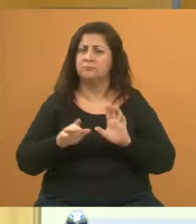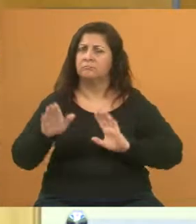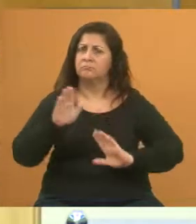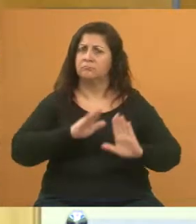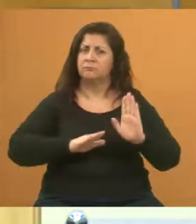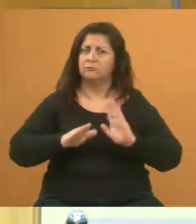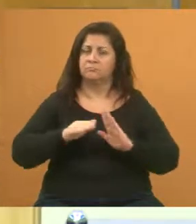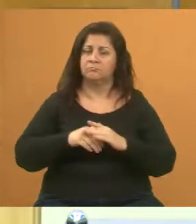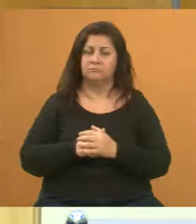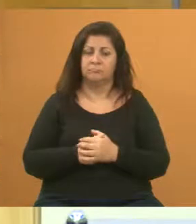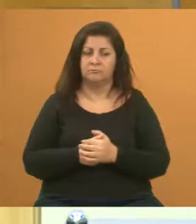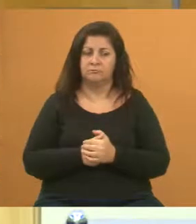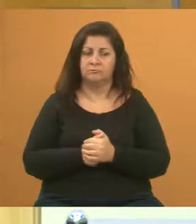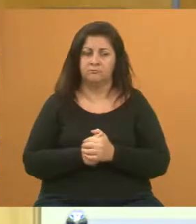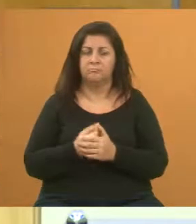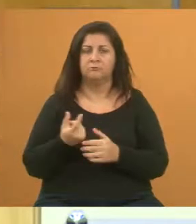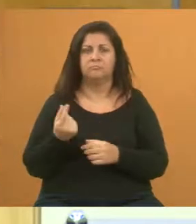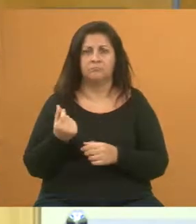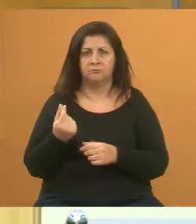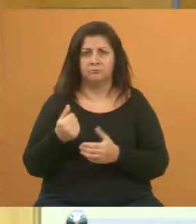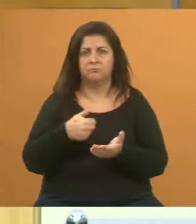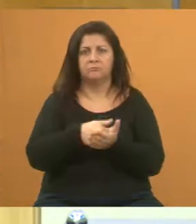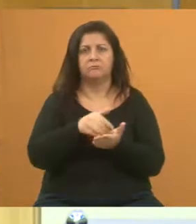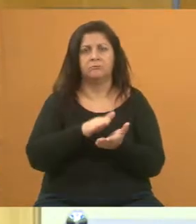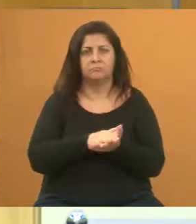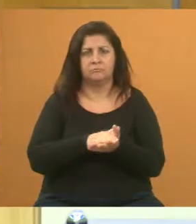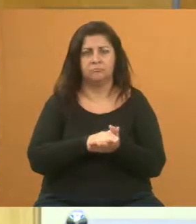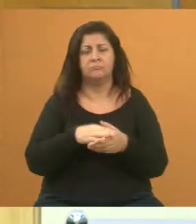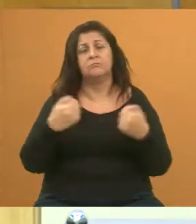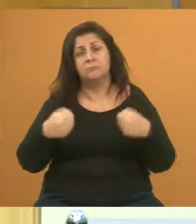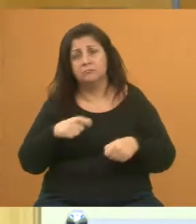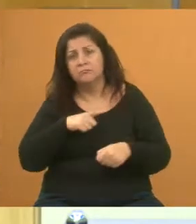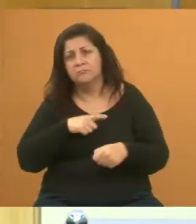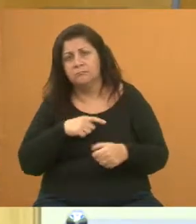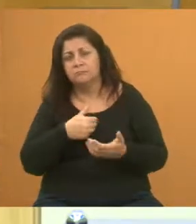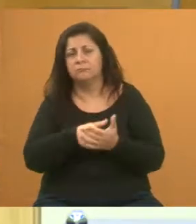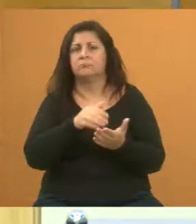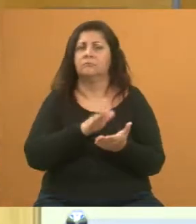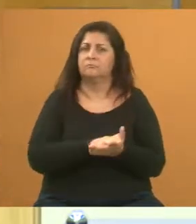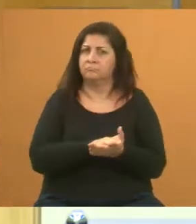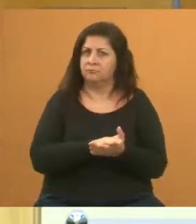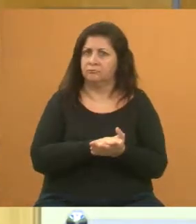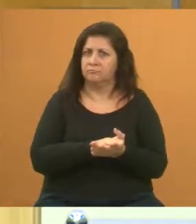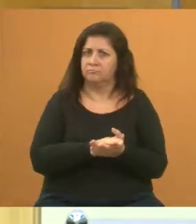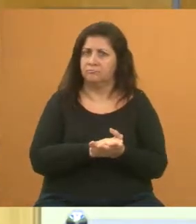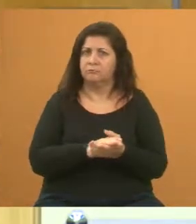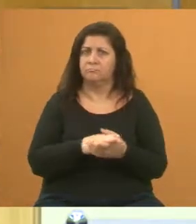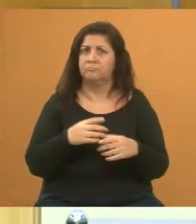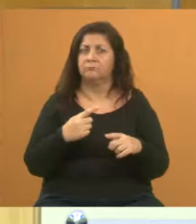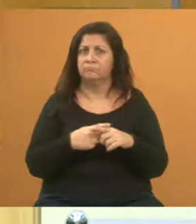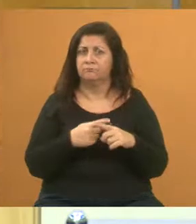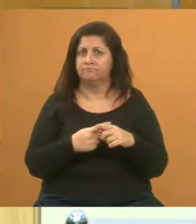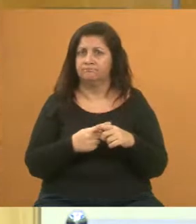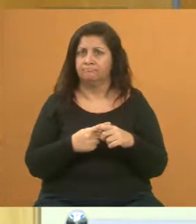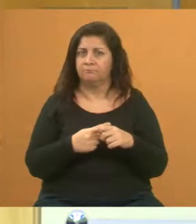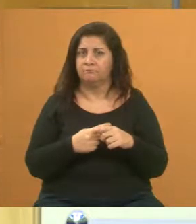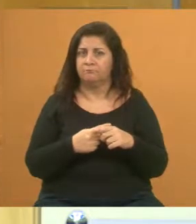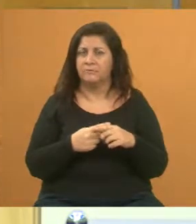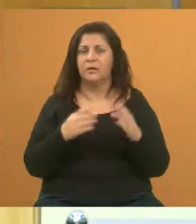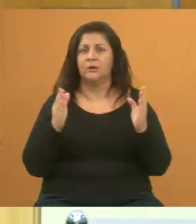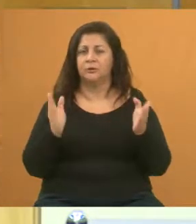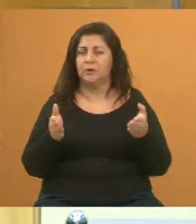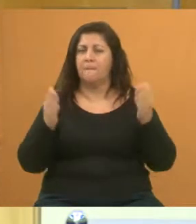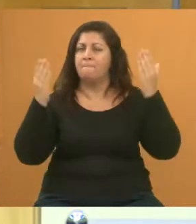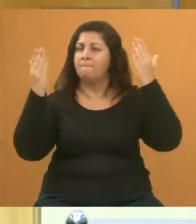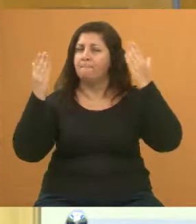cuidado nos valores de multa. Acho que tem que ter multa, sim. Tem que mexer no bolso, porque é provado isso